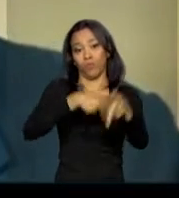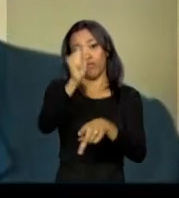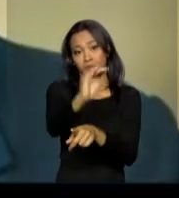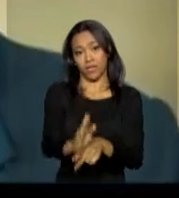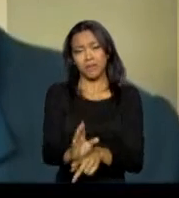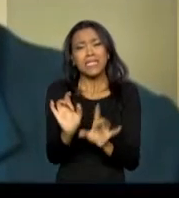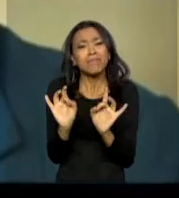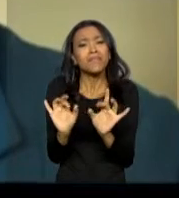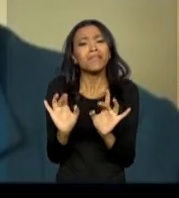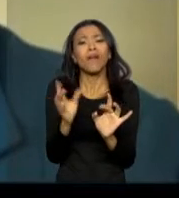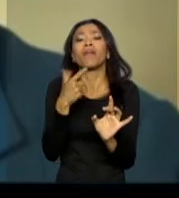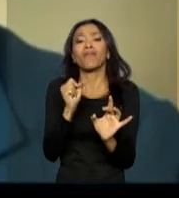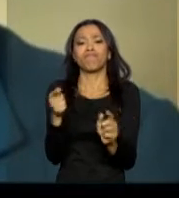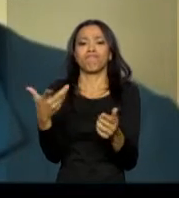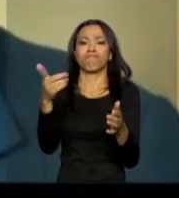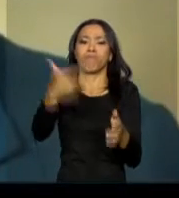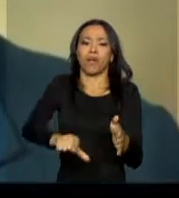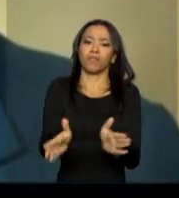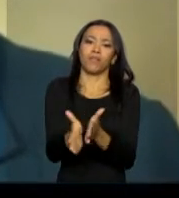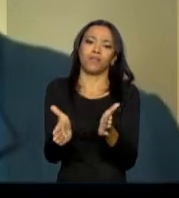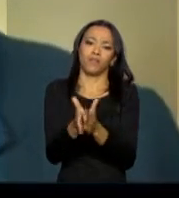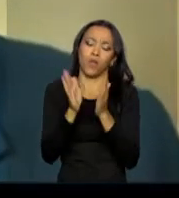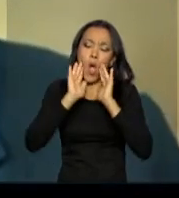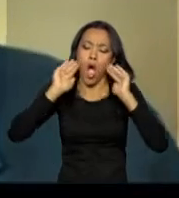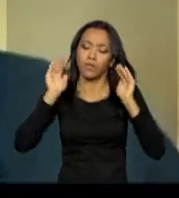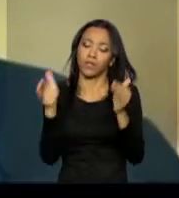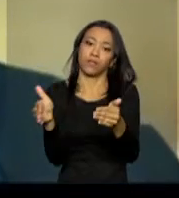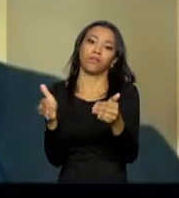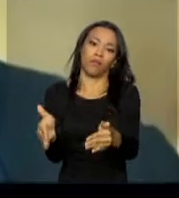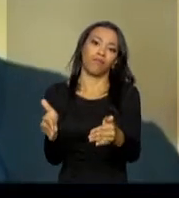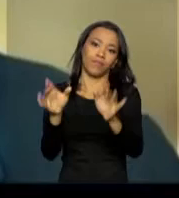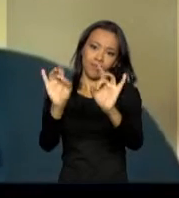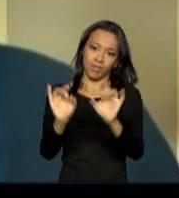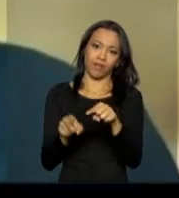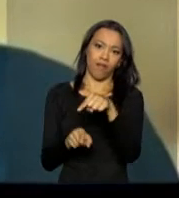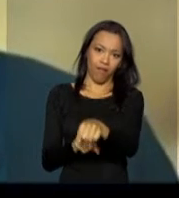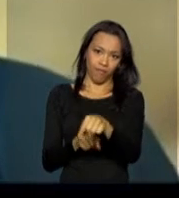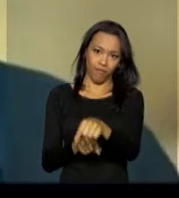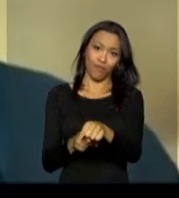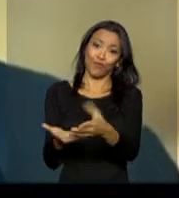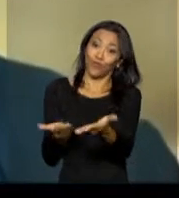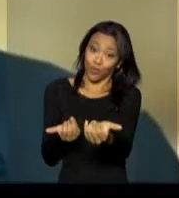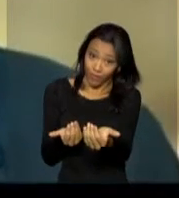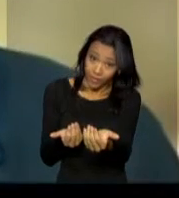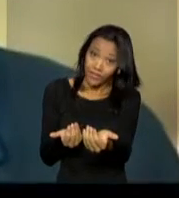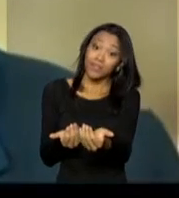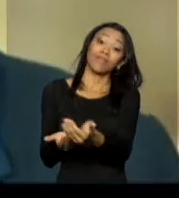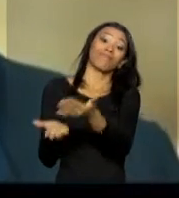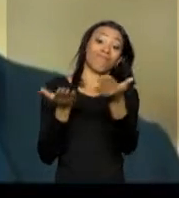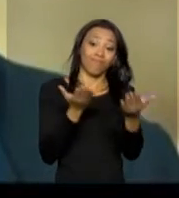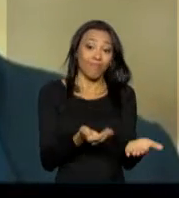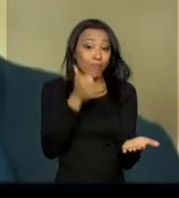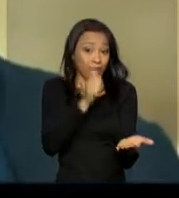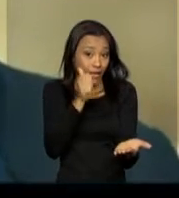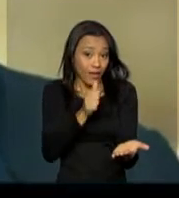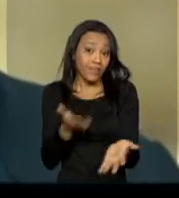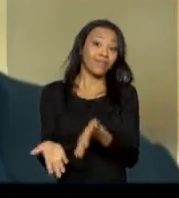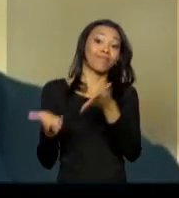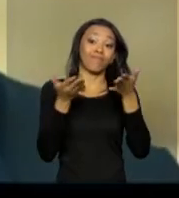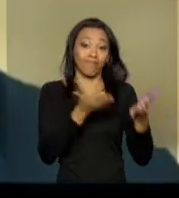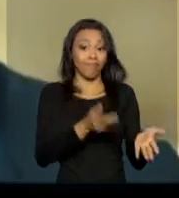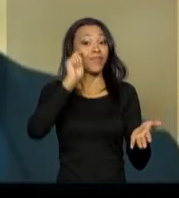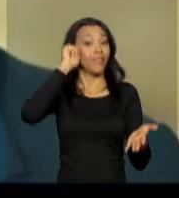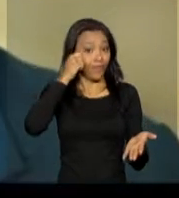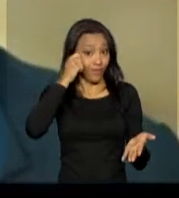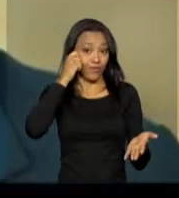dos que mais precisam, com um olhar muito especial para os jovens, para as mulheres e para os